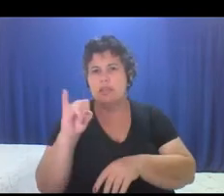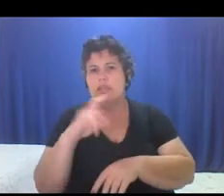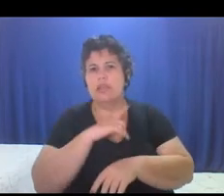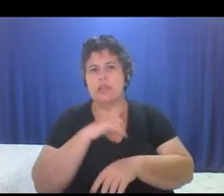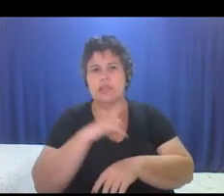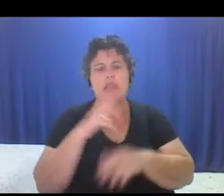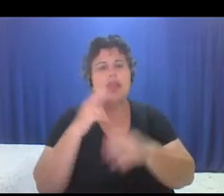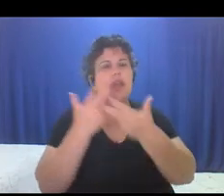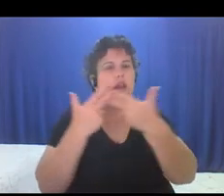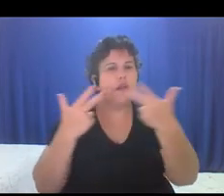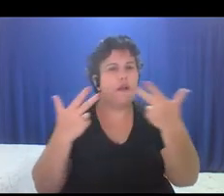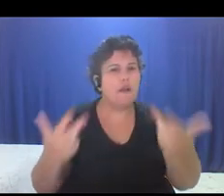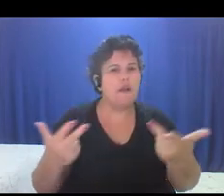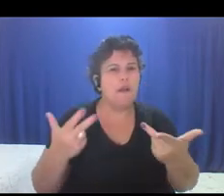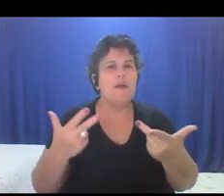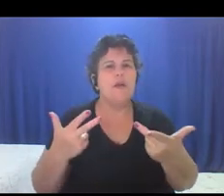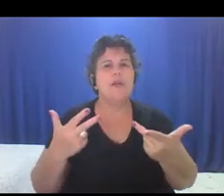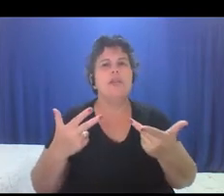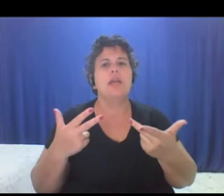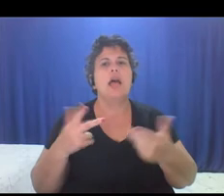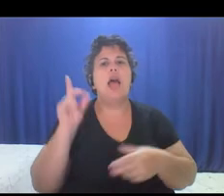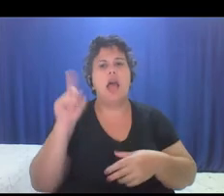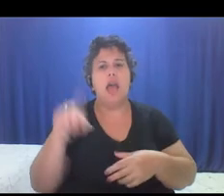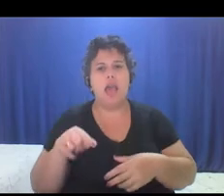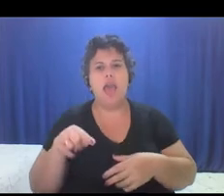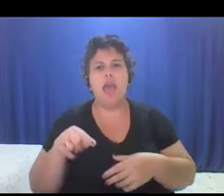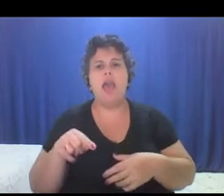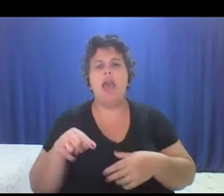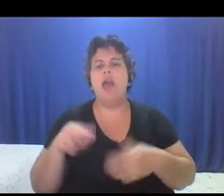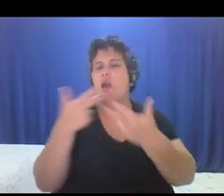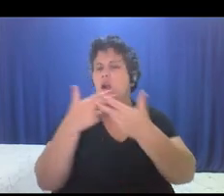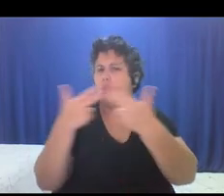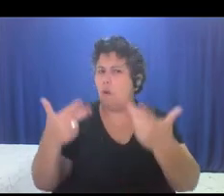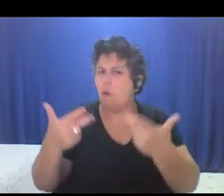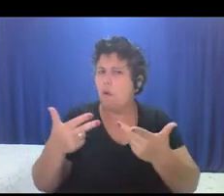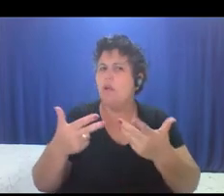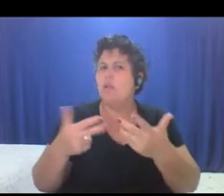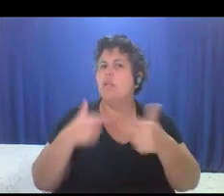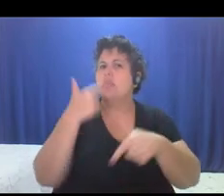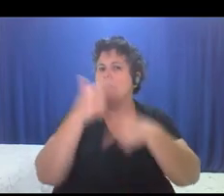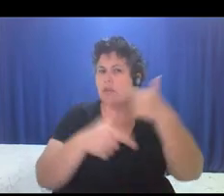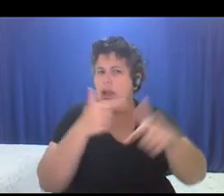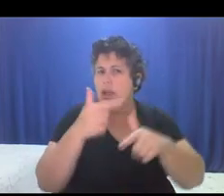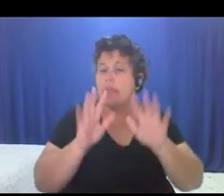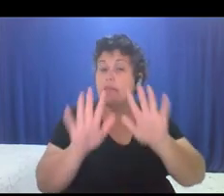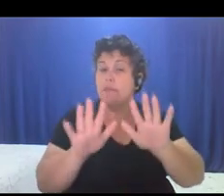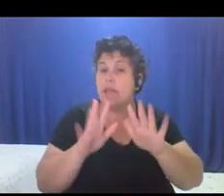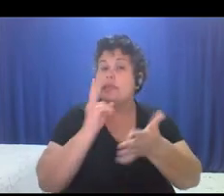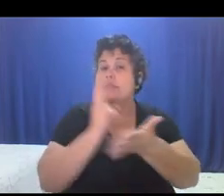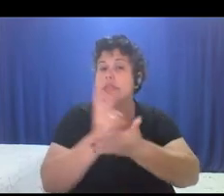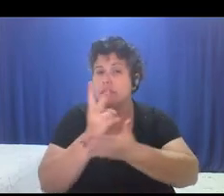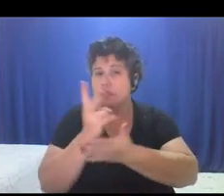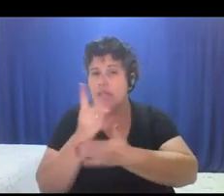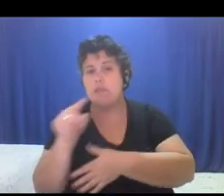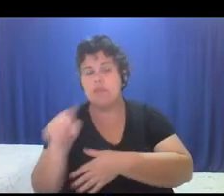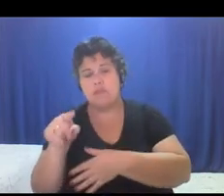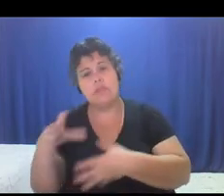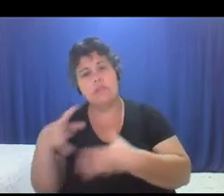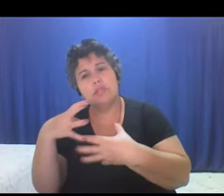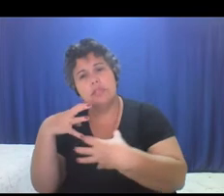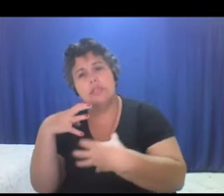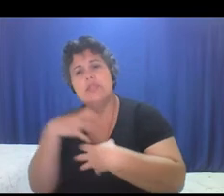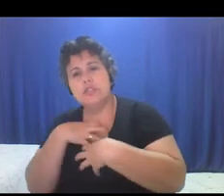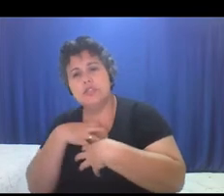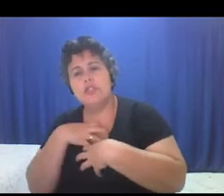que tem alguns pontos que vai ter que ser trabalhado daquela forma, mas você sempre vai ser ouvido. Então, você sempre vai ter